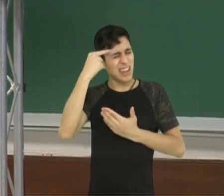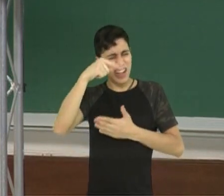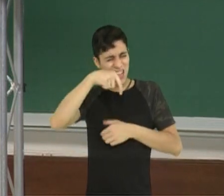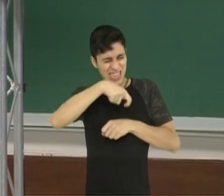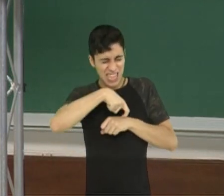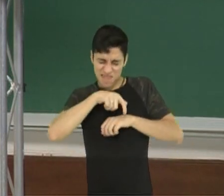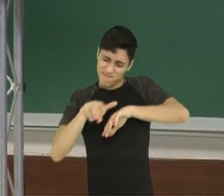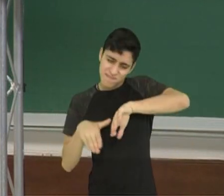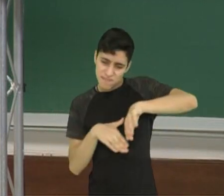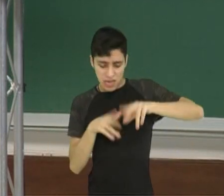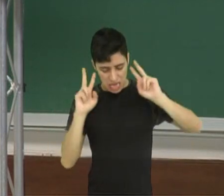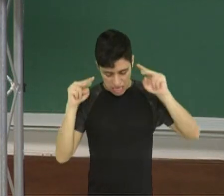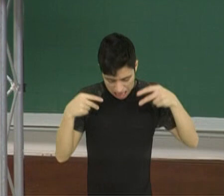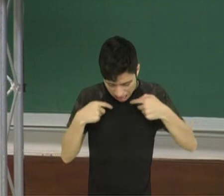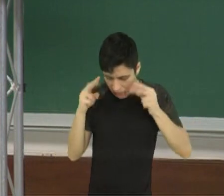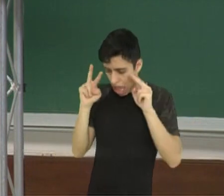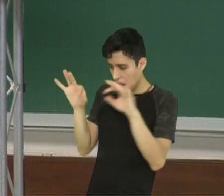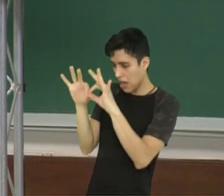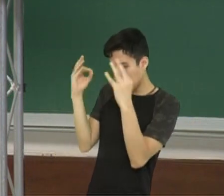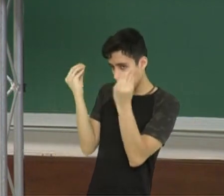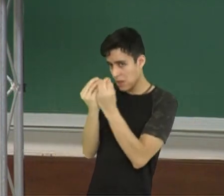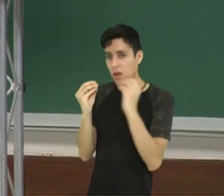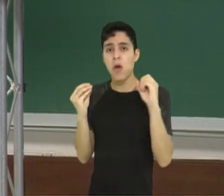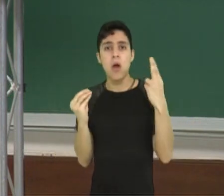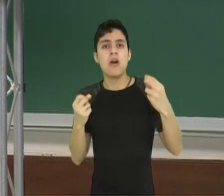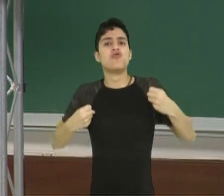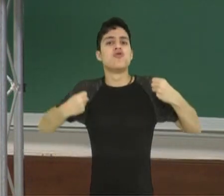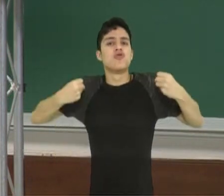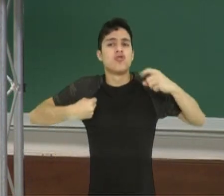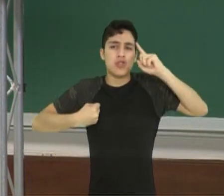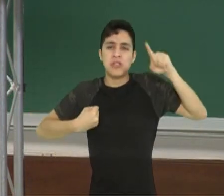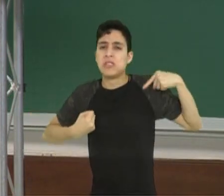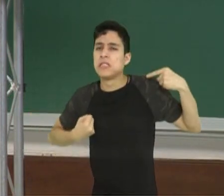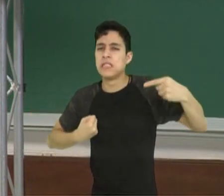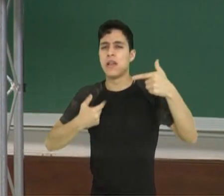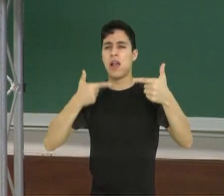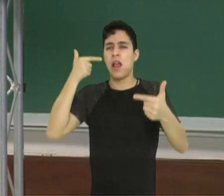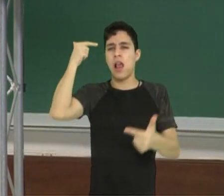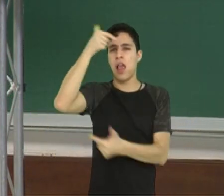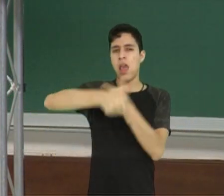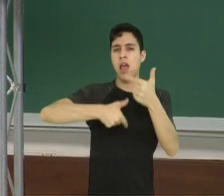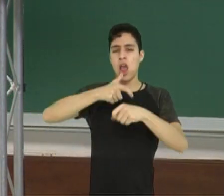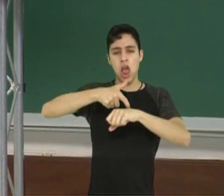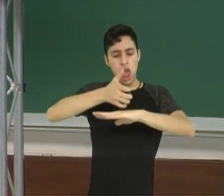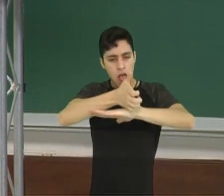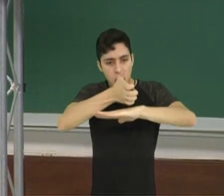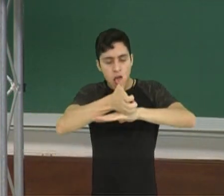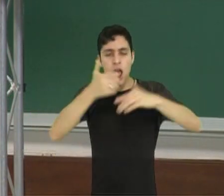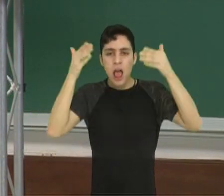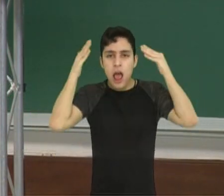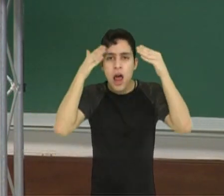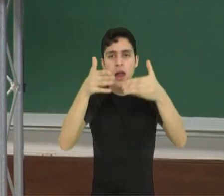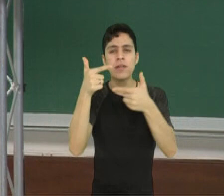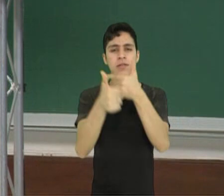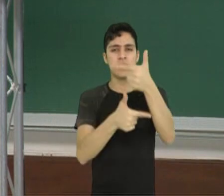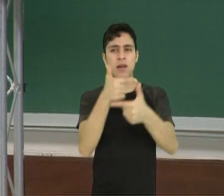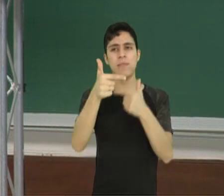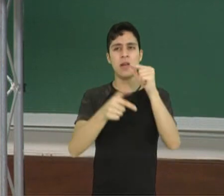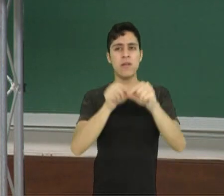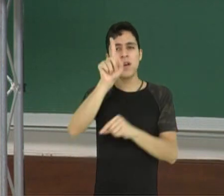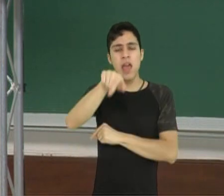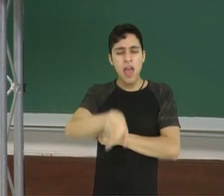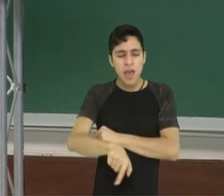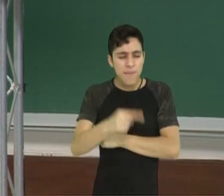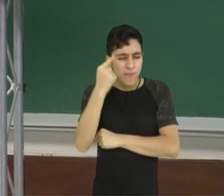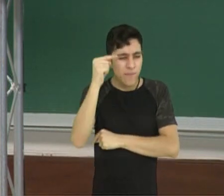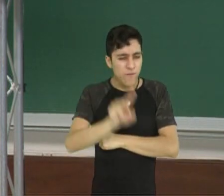mais uns para os outros, para a nossa família, ou se essa correria frenética de trabalho, de hora extra, enfim, né? De valorizar